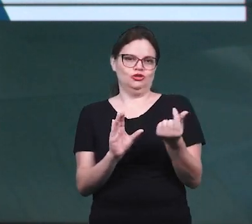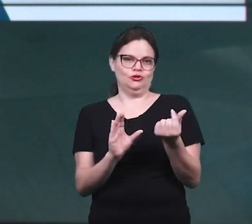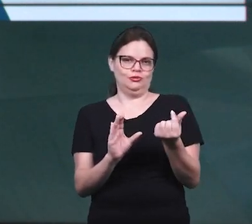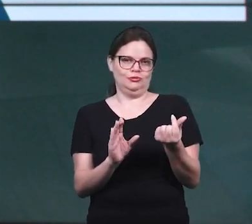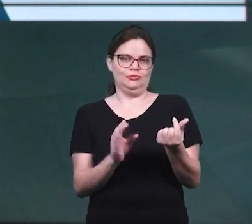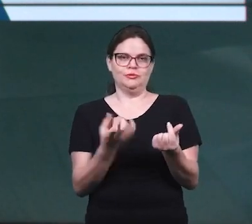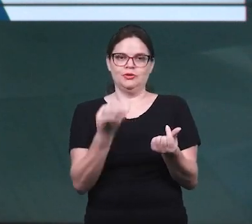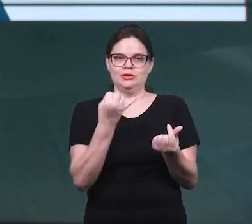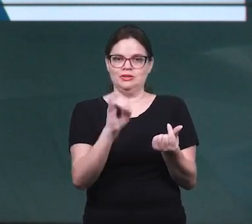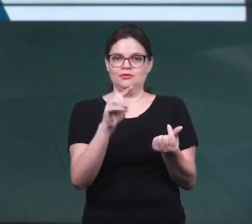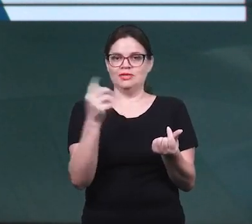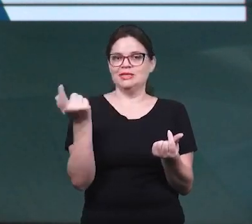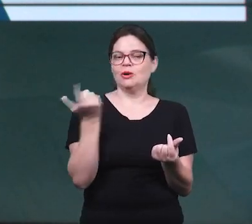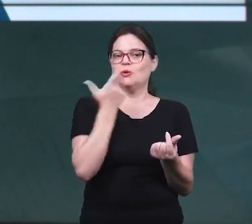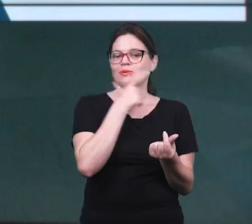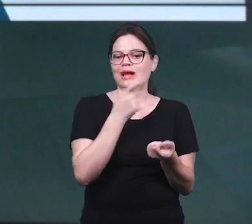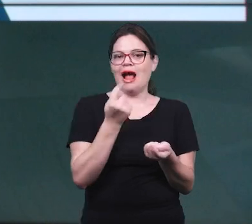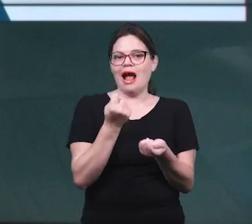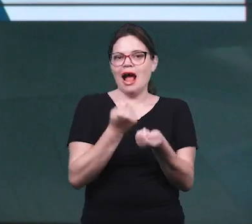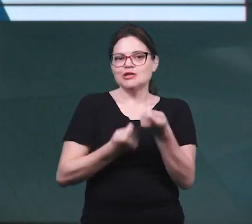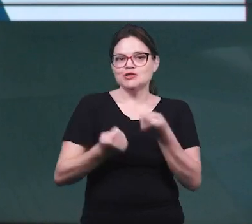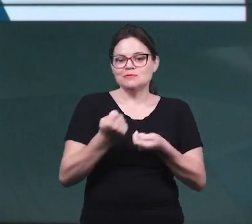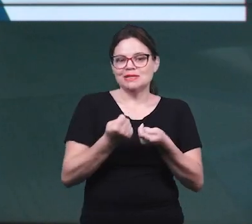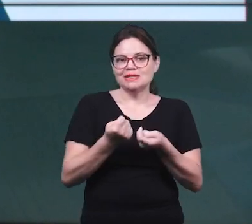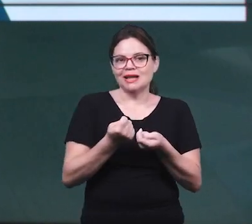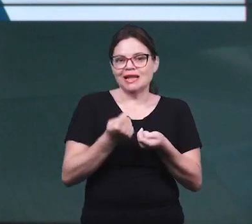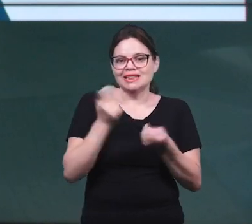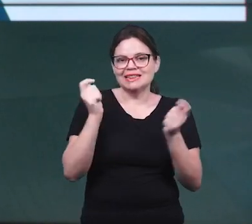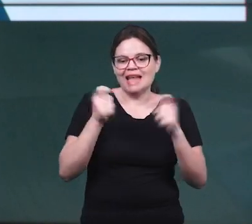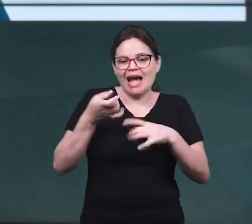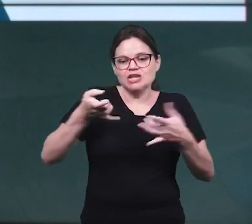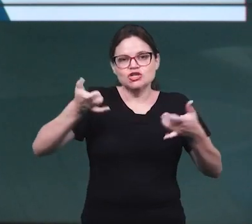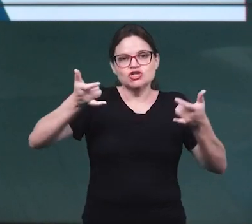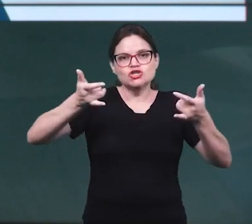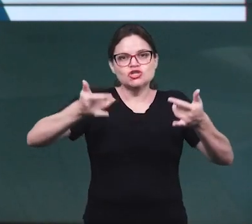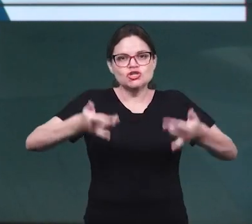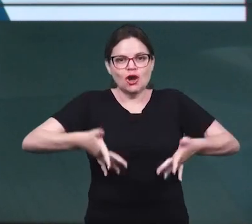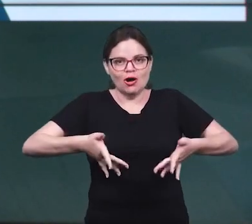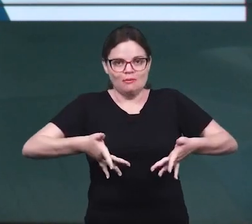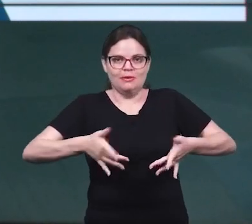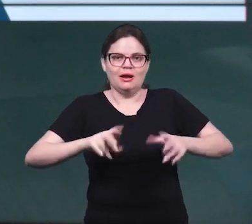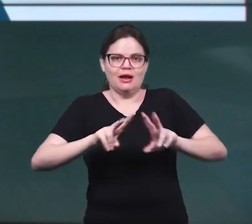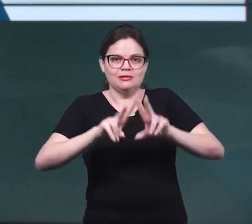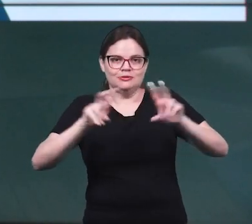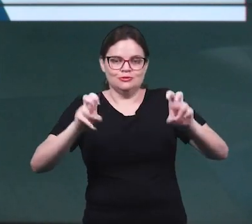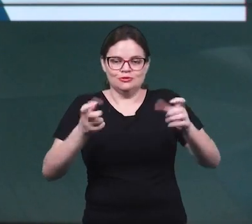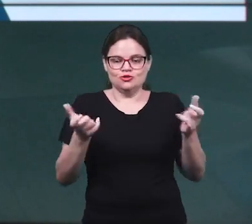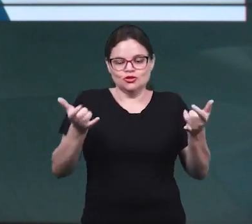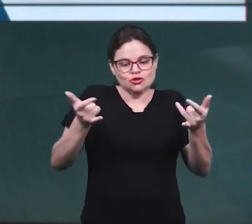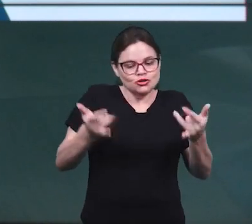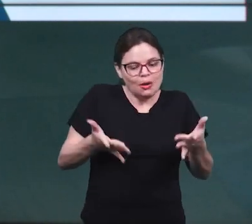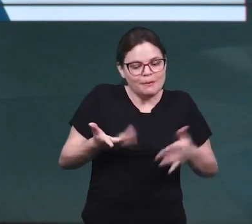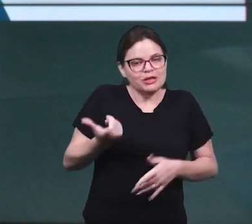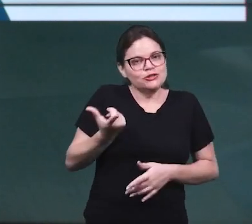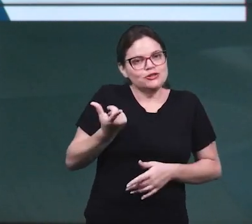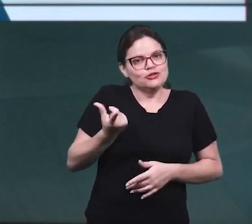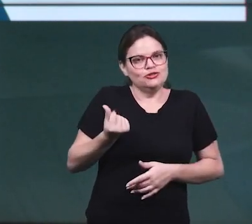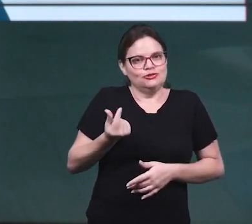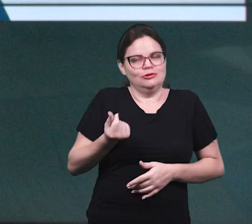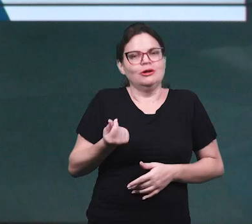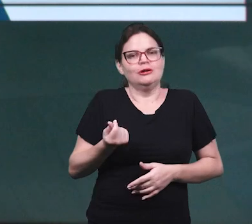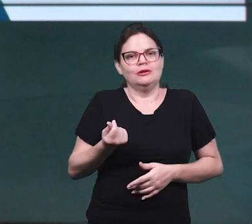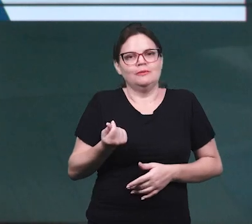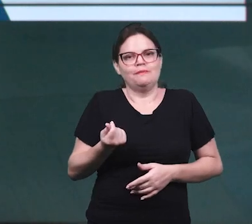consegue fazer sobrar daquilo que você recebe sobre aquilo que